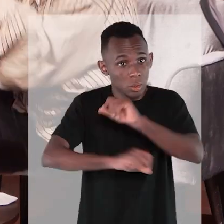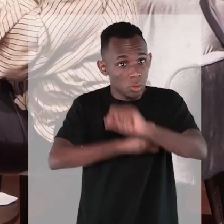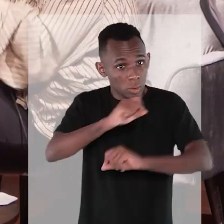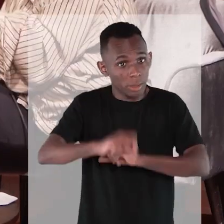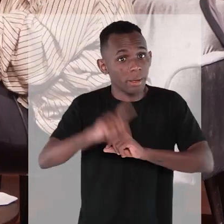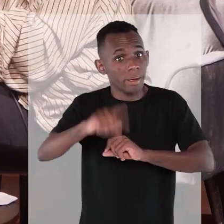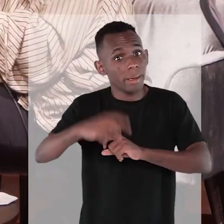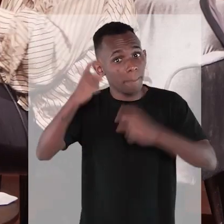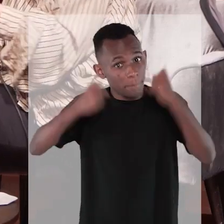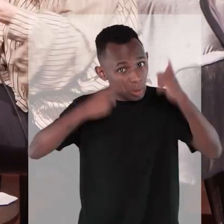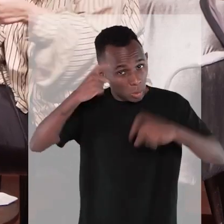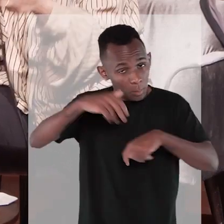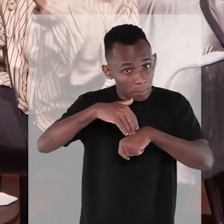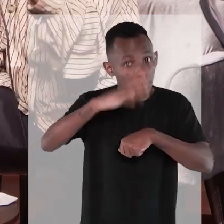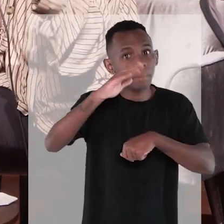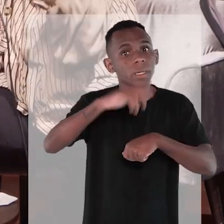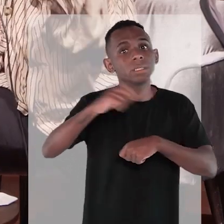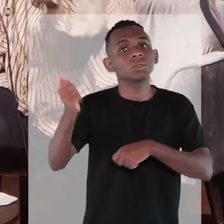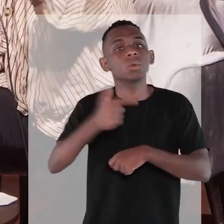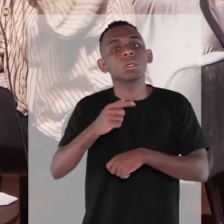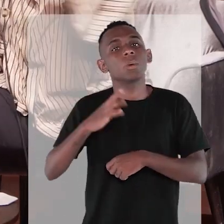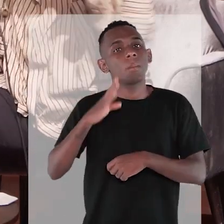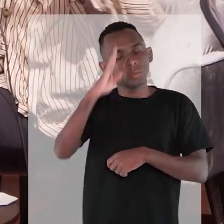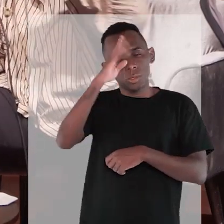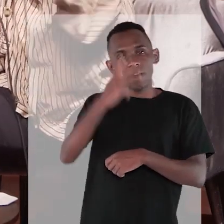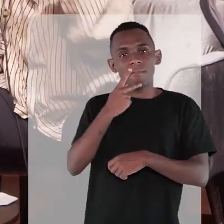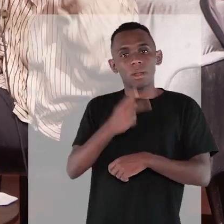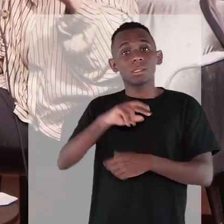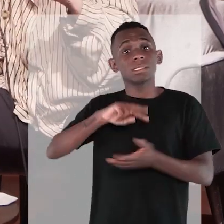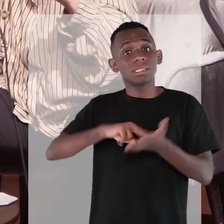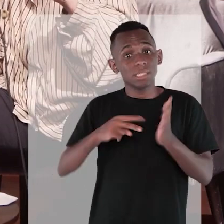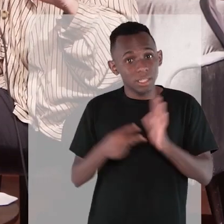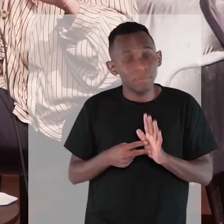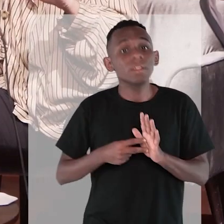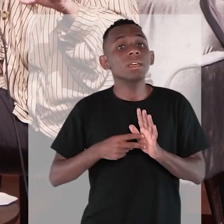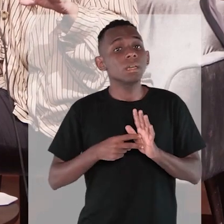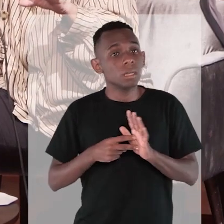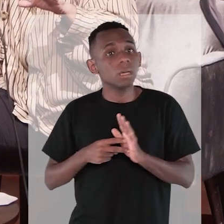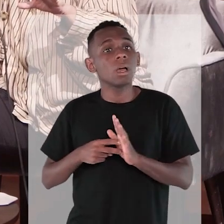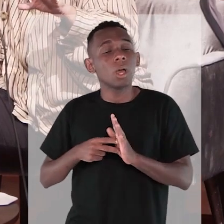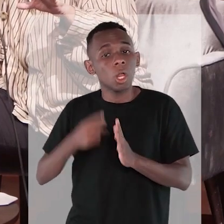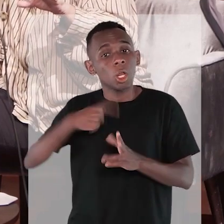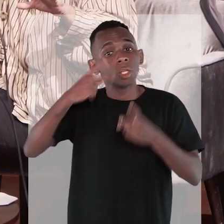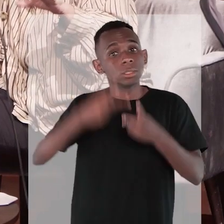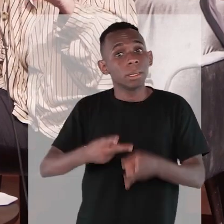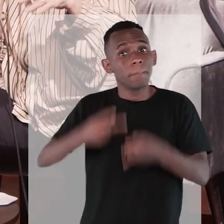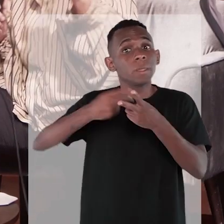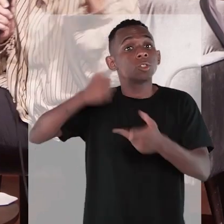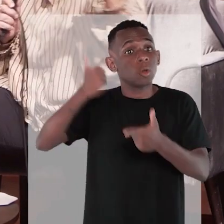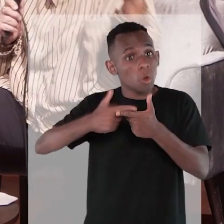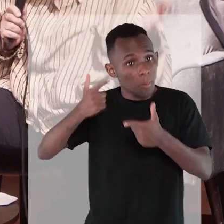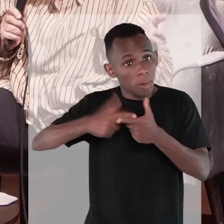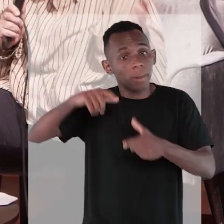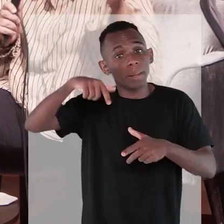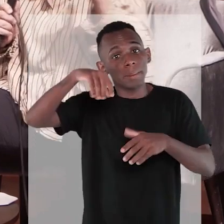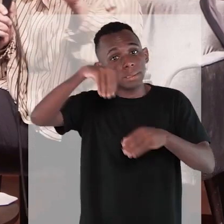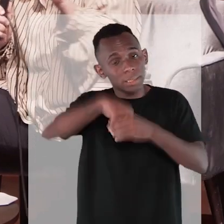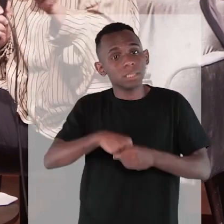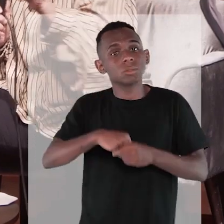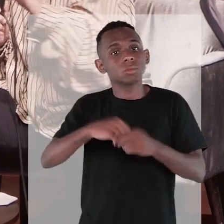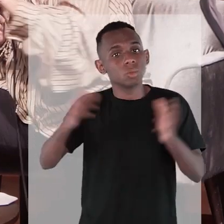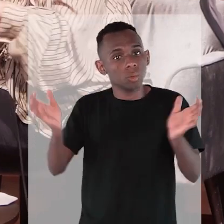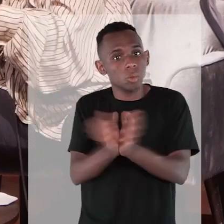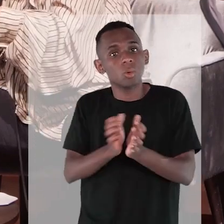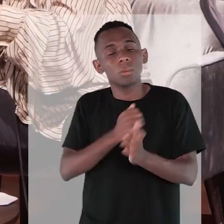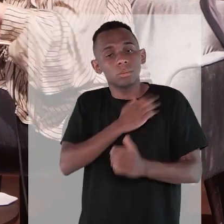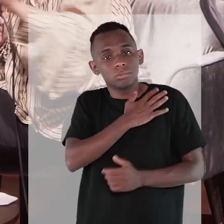mais preocupante, na minha opinião. Porque aí, um homem na plateia ouve com atenção a fala de Heloísa Starling. Mas